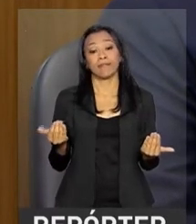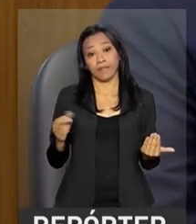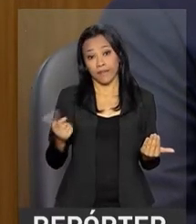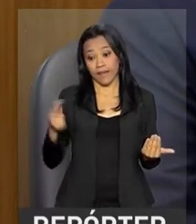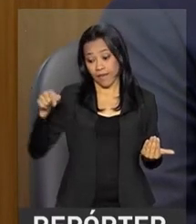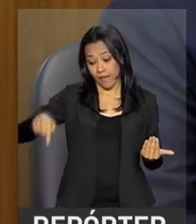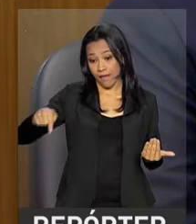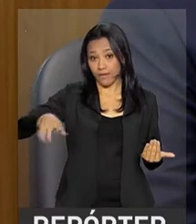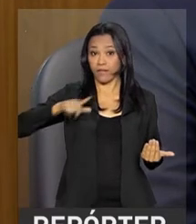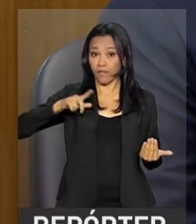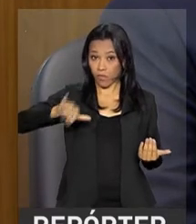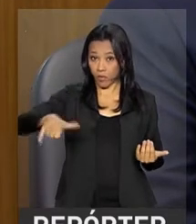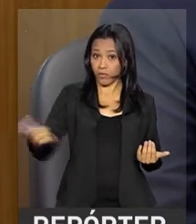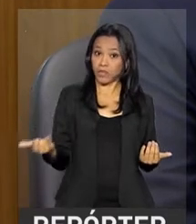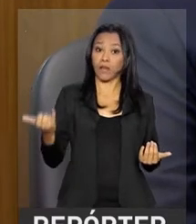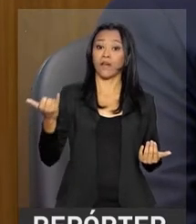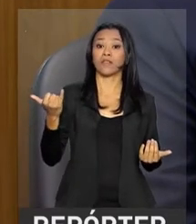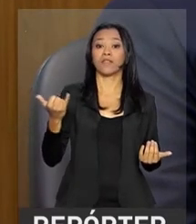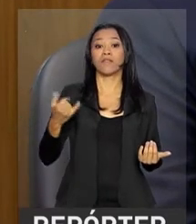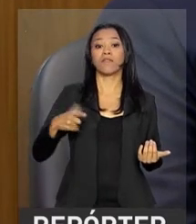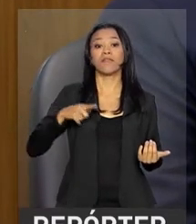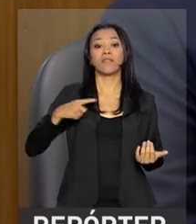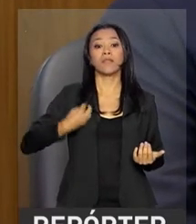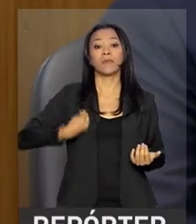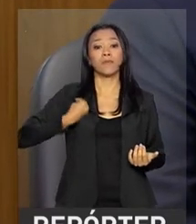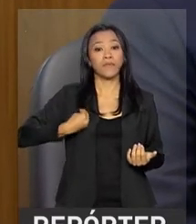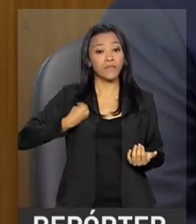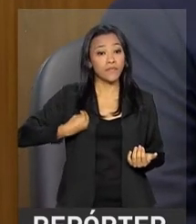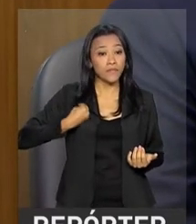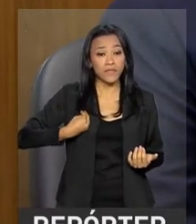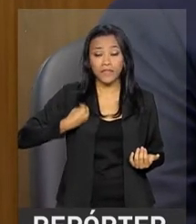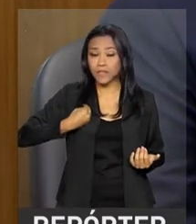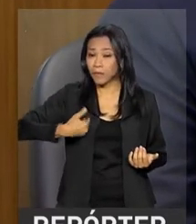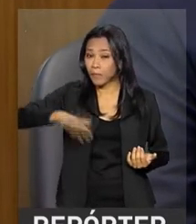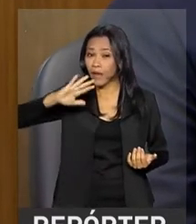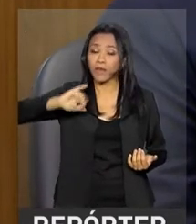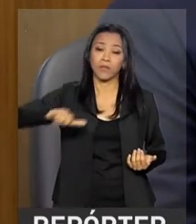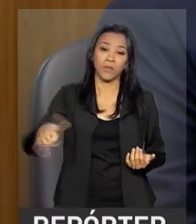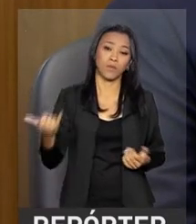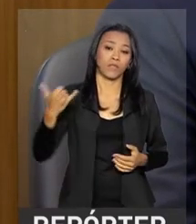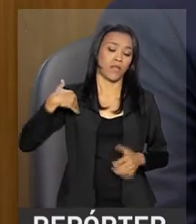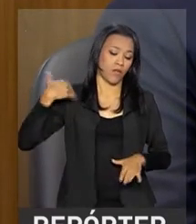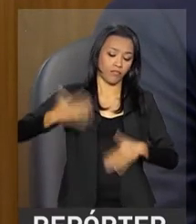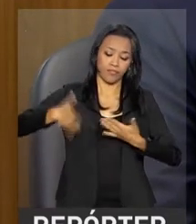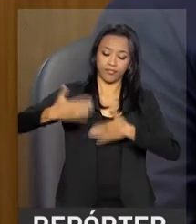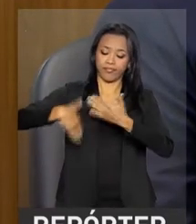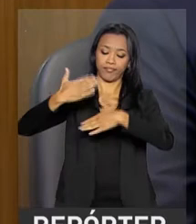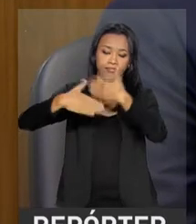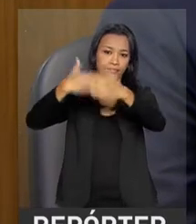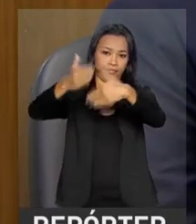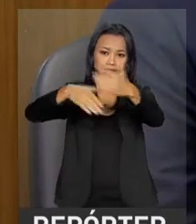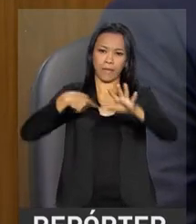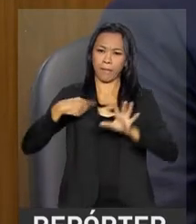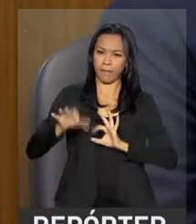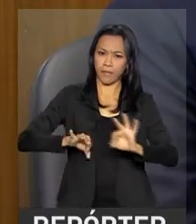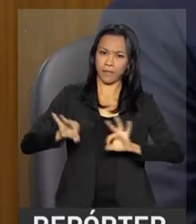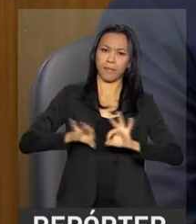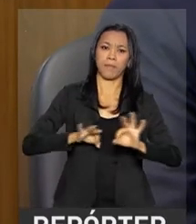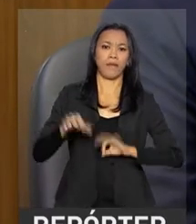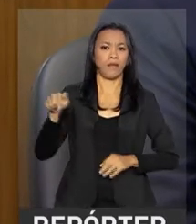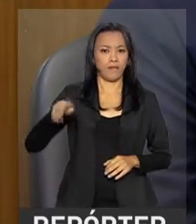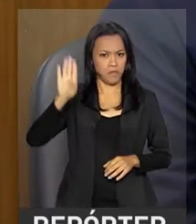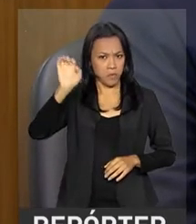teve essa oportunidade ela vai ter uma vida com muito mais oportunidades ela vai ter sido muito mais bem preparada